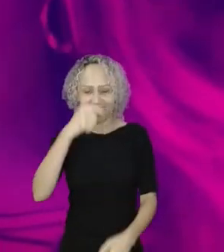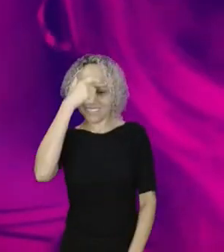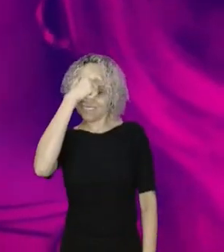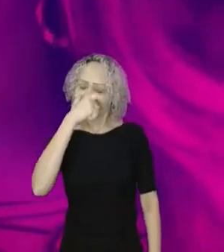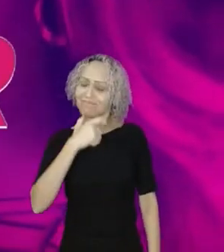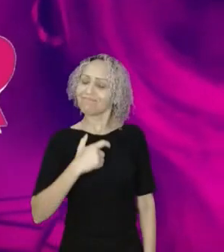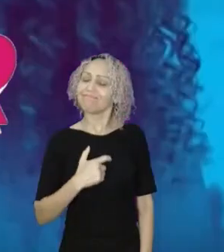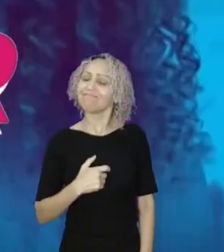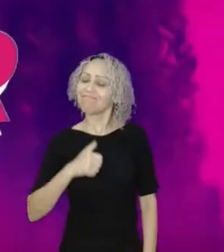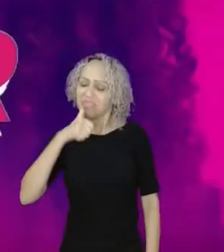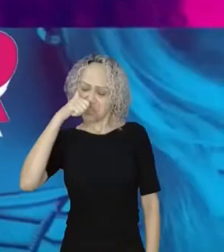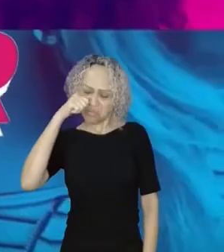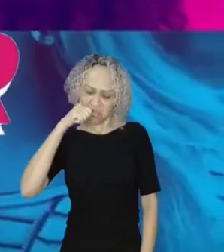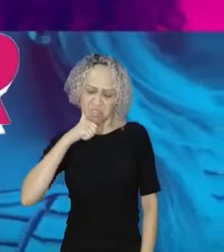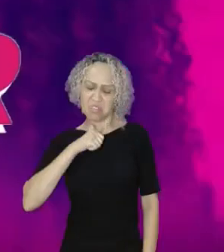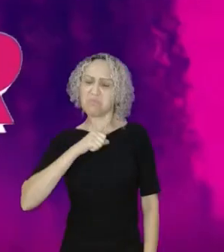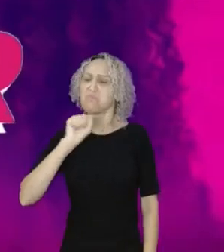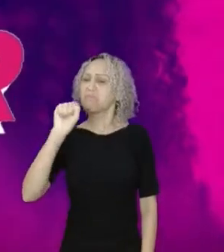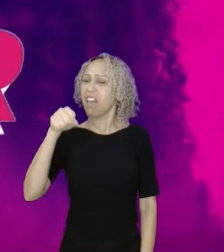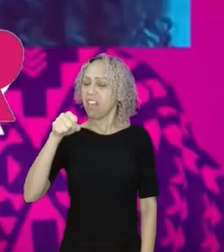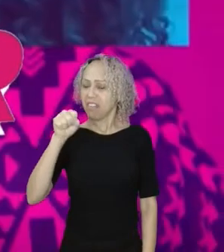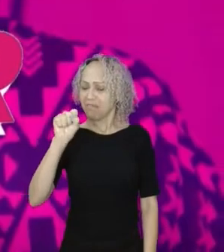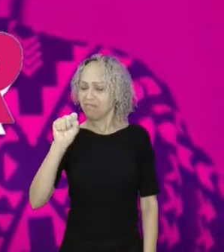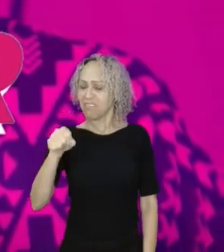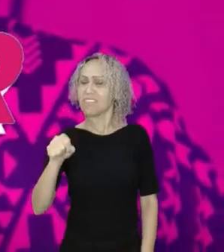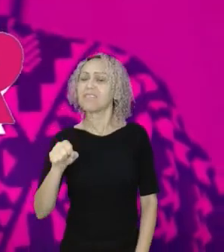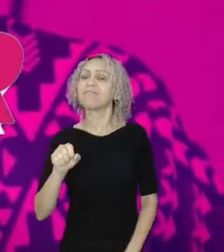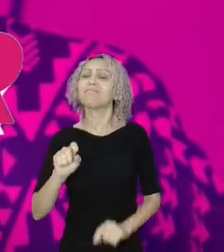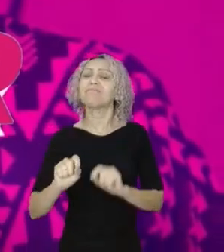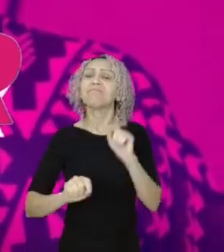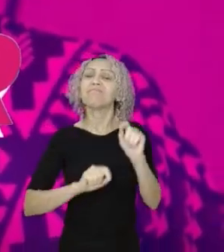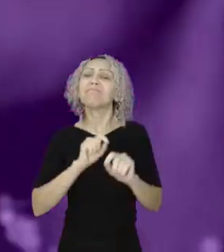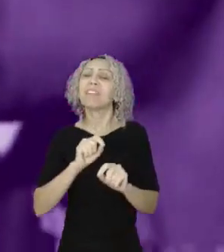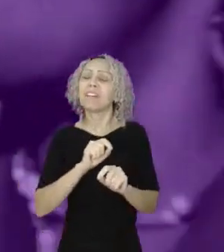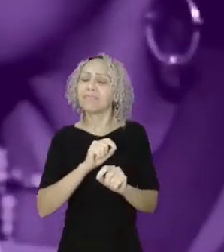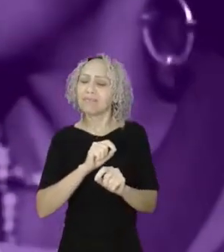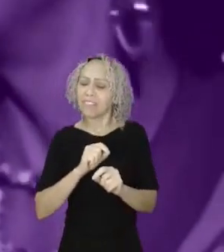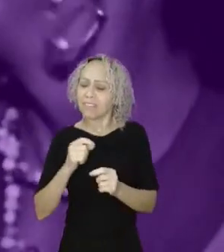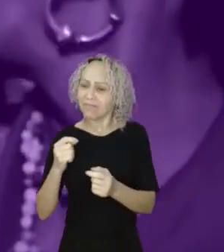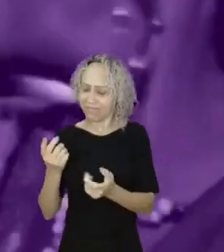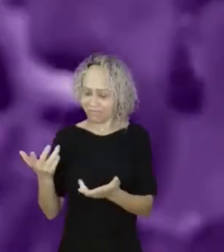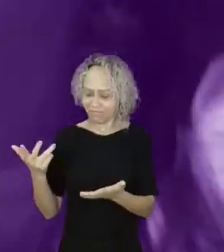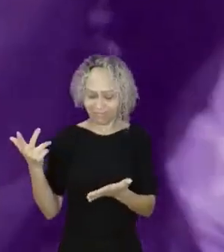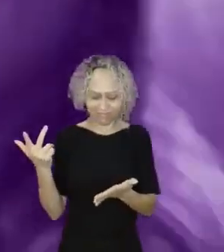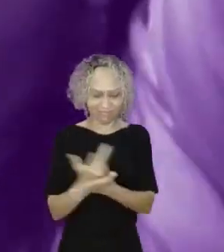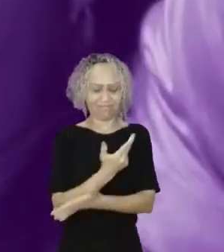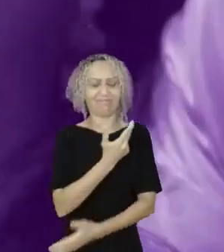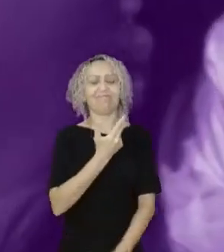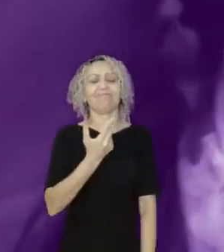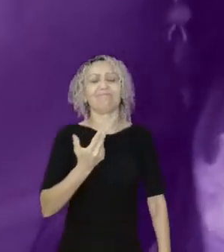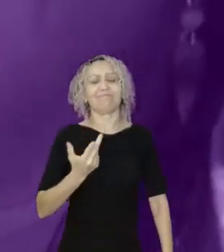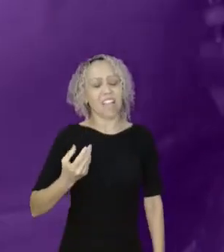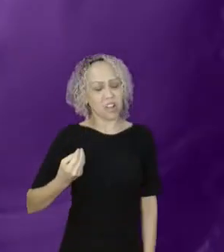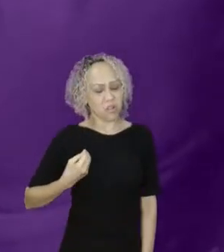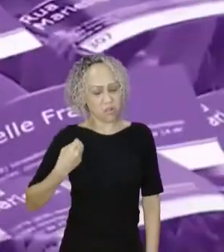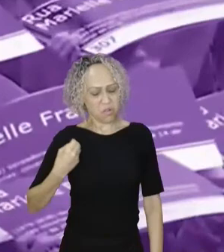Porque eu sou mulher pra fazer